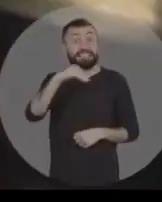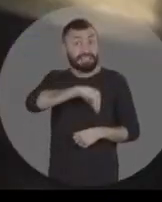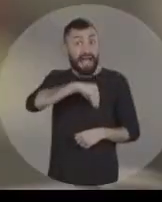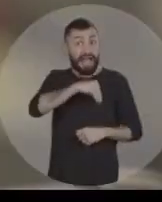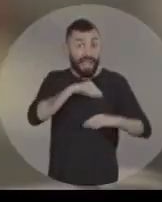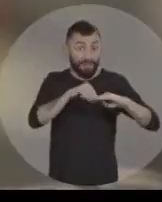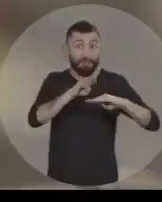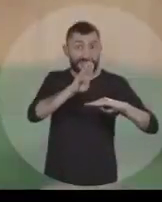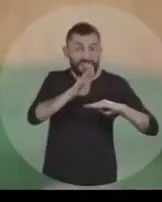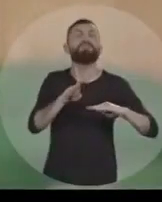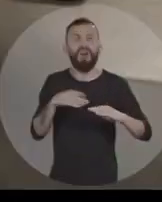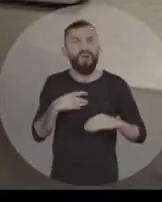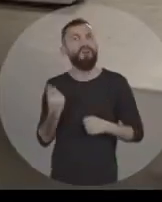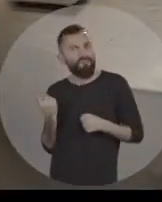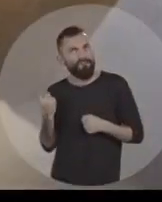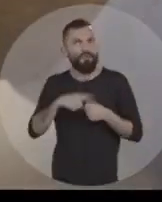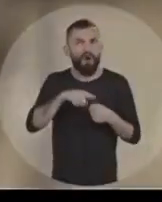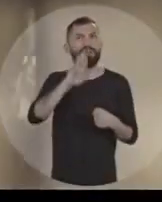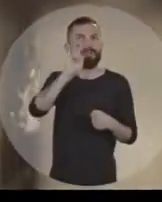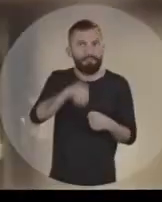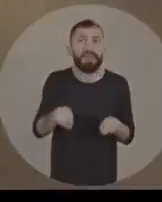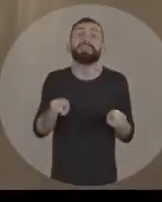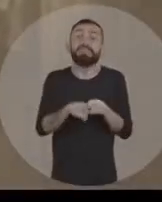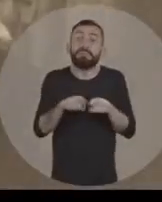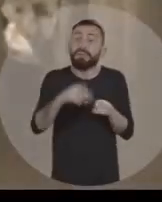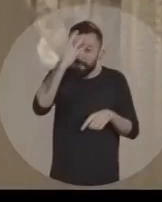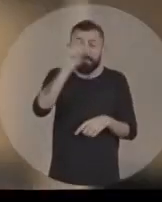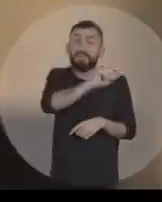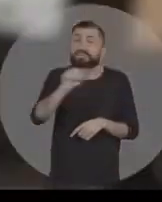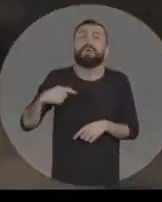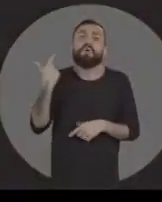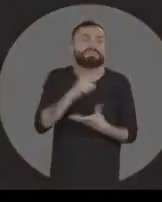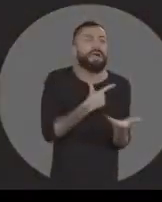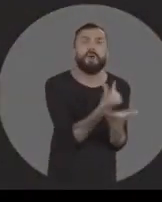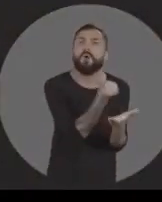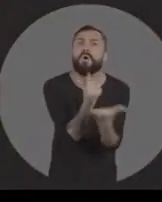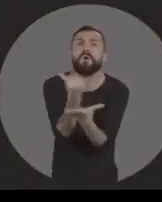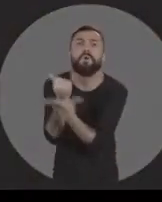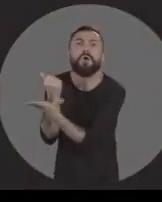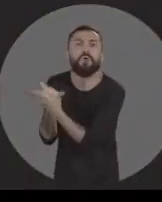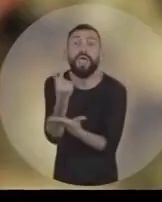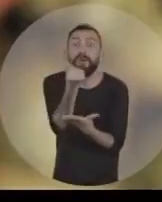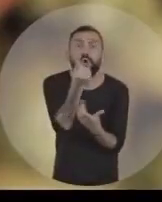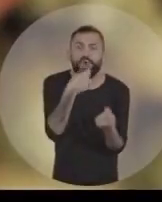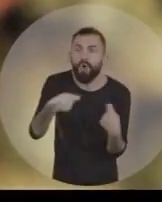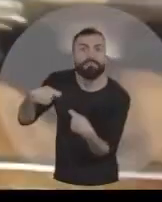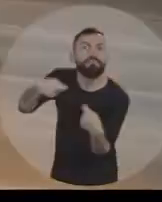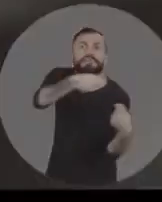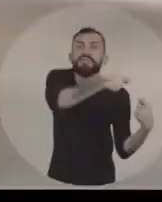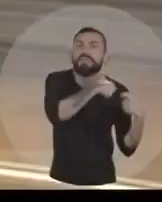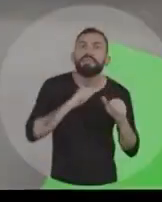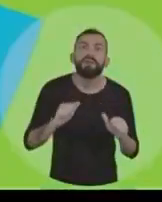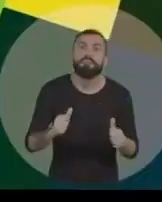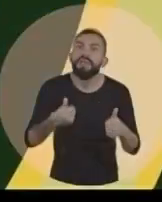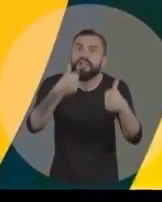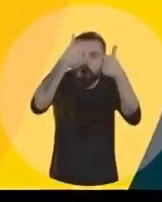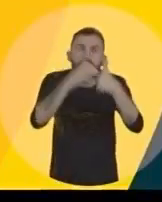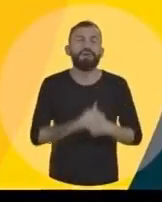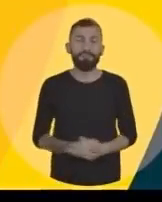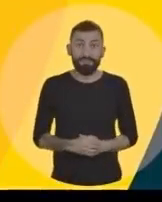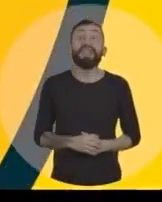Haddad vai retomar o salário mínimo forte, aumentando o poder de compra dos brasileiros para fazer a roda da economia girar.